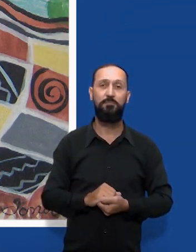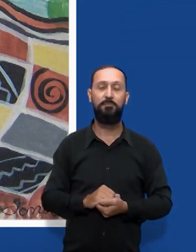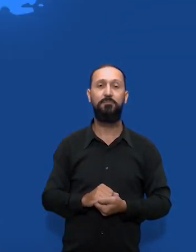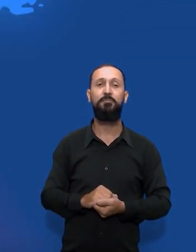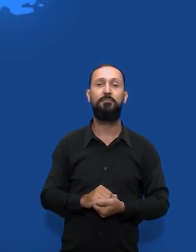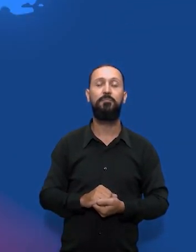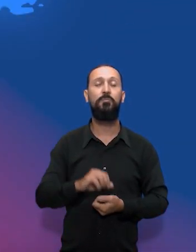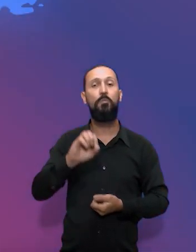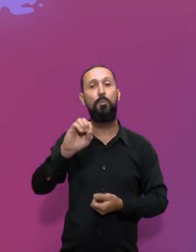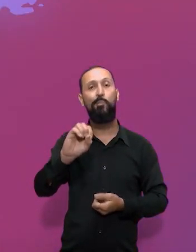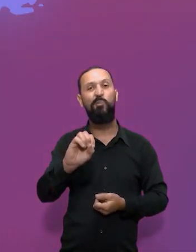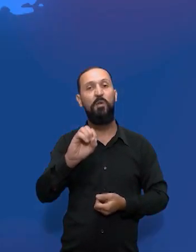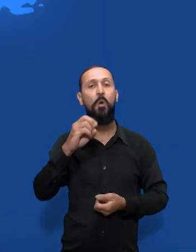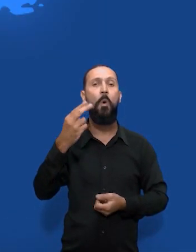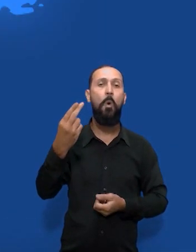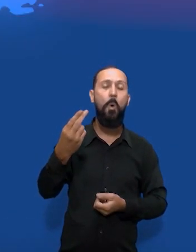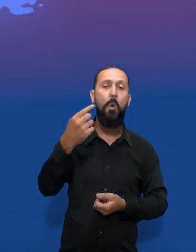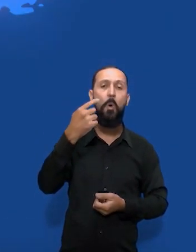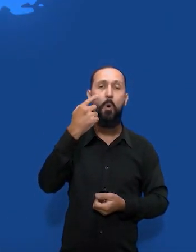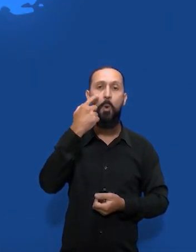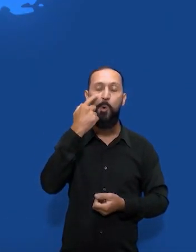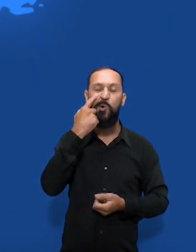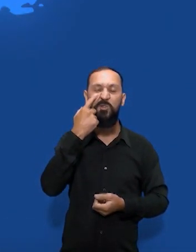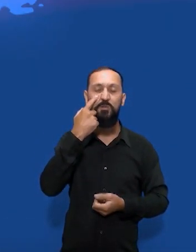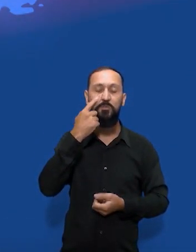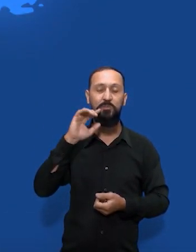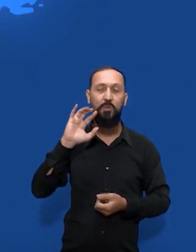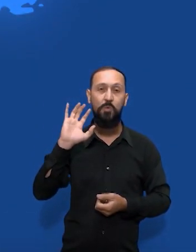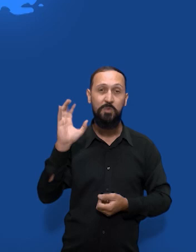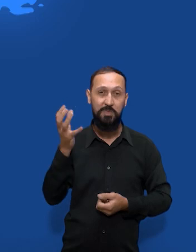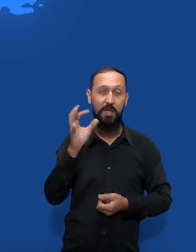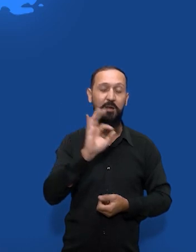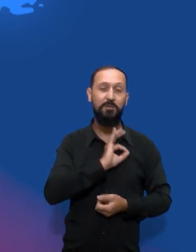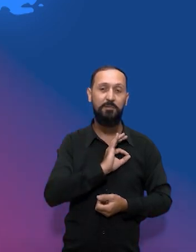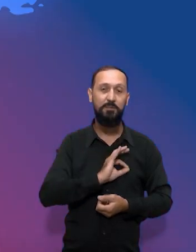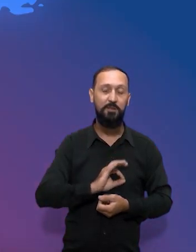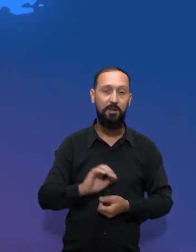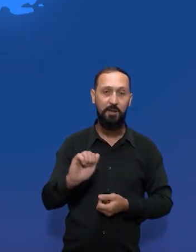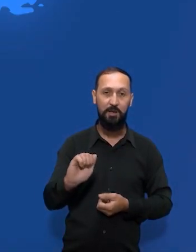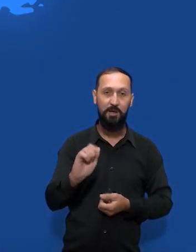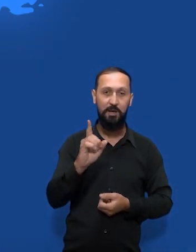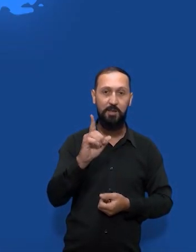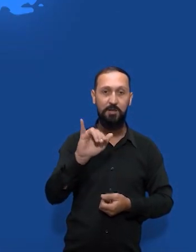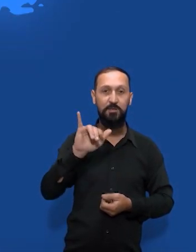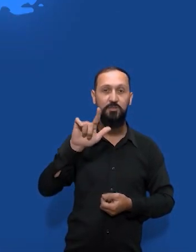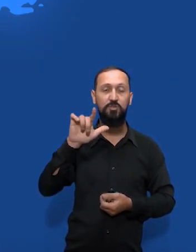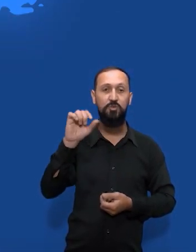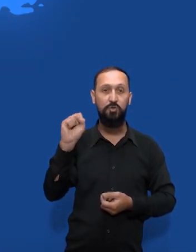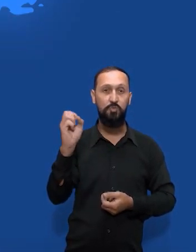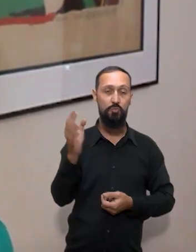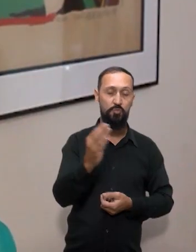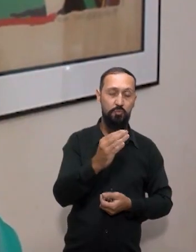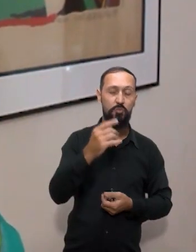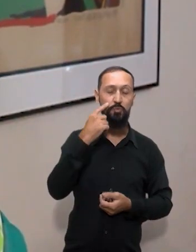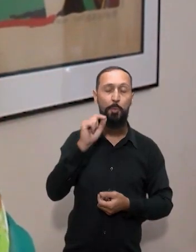época, ou então na Malha da Onça, né, do Adilson Schiffer, que se via